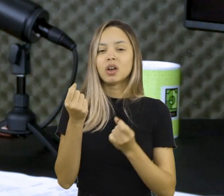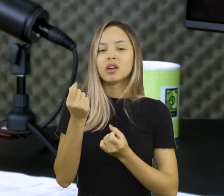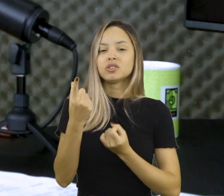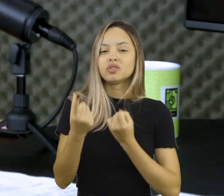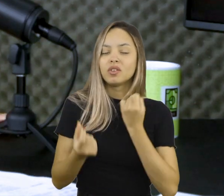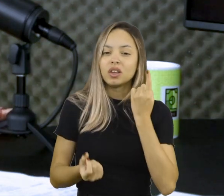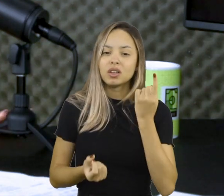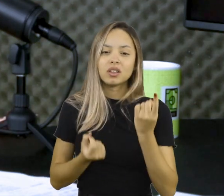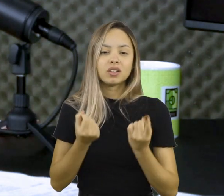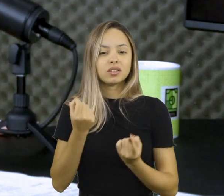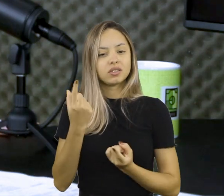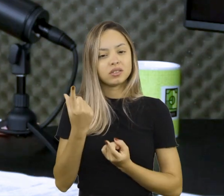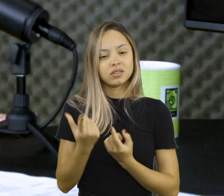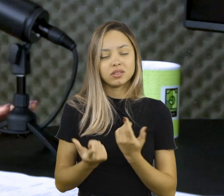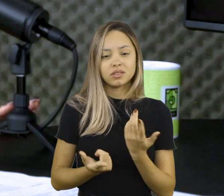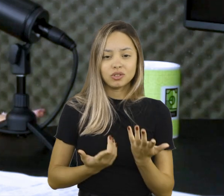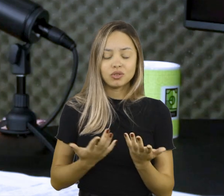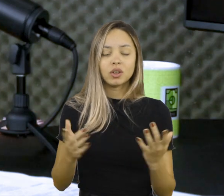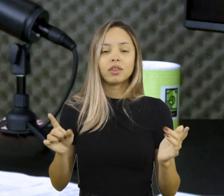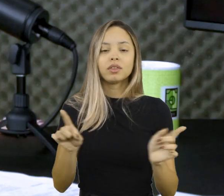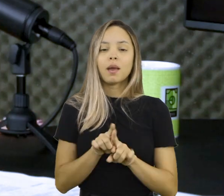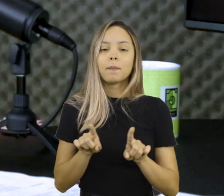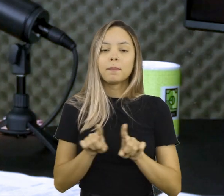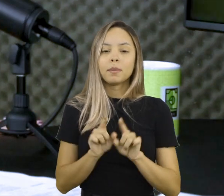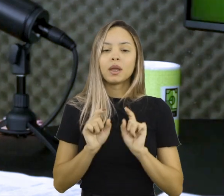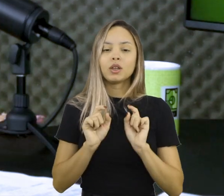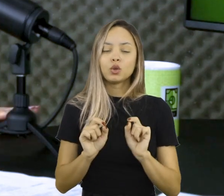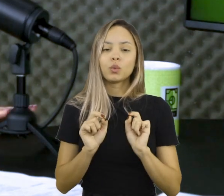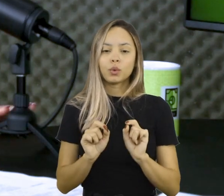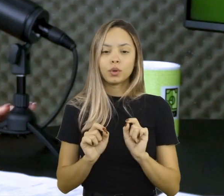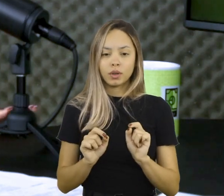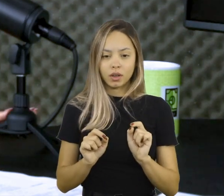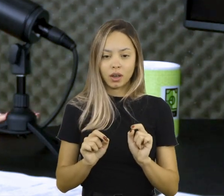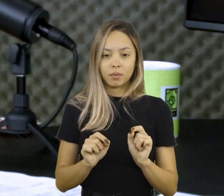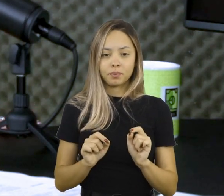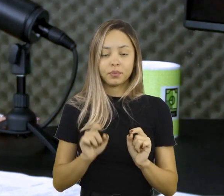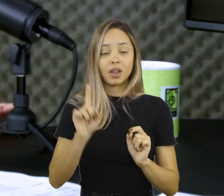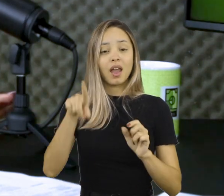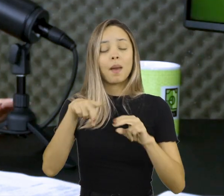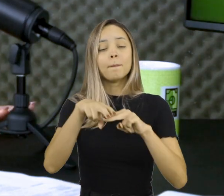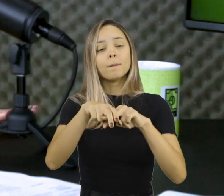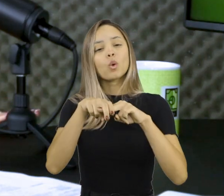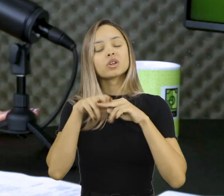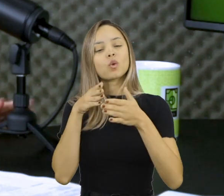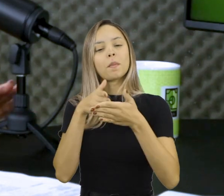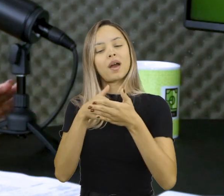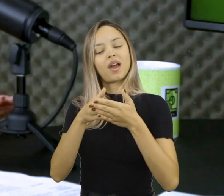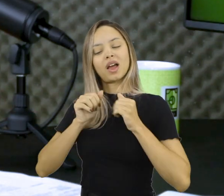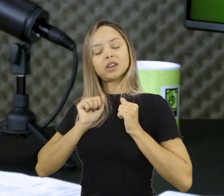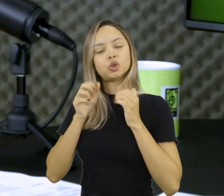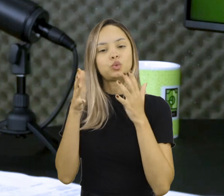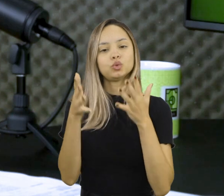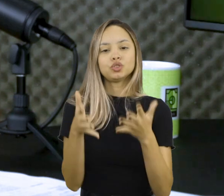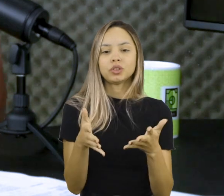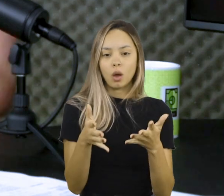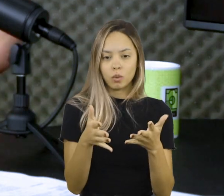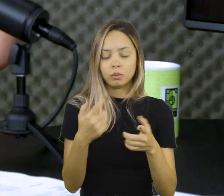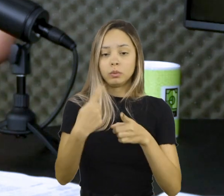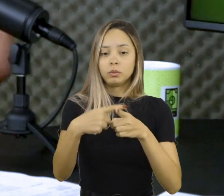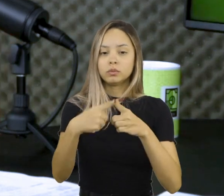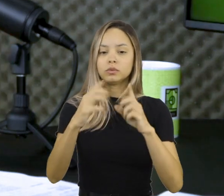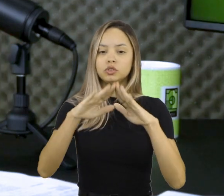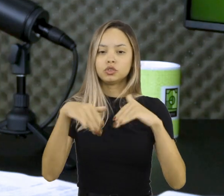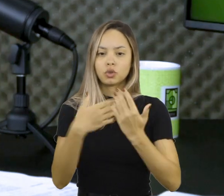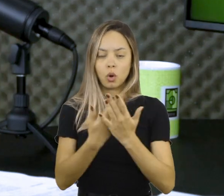até por uma barreira atitudinal porque às vezes aquela escola tem